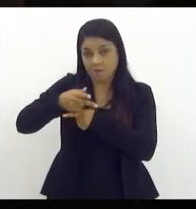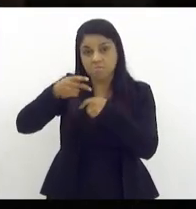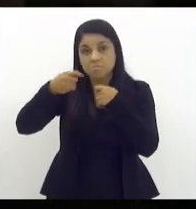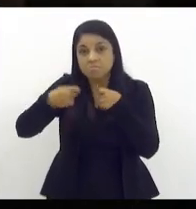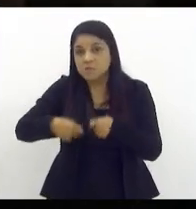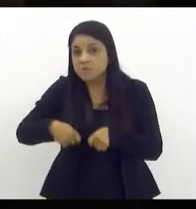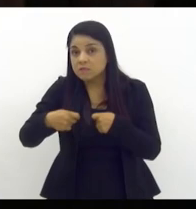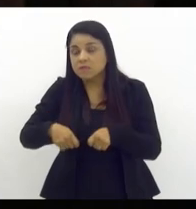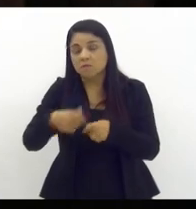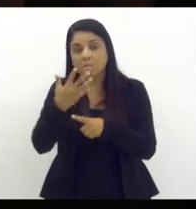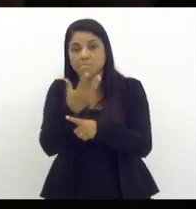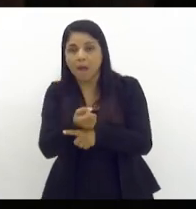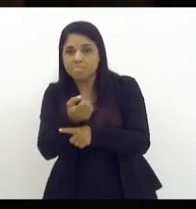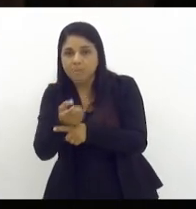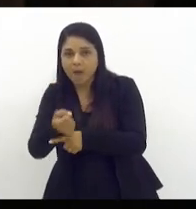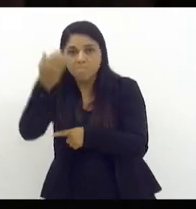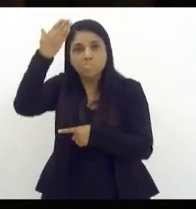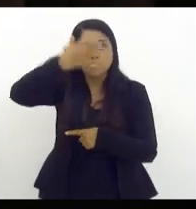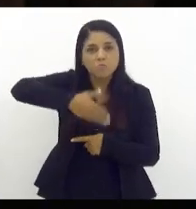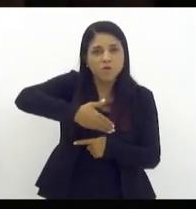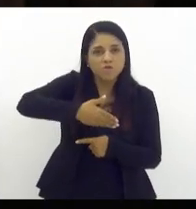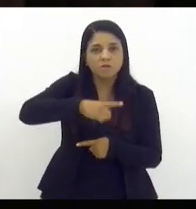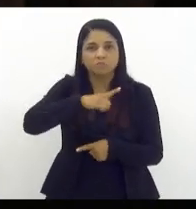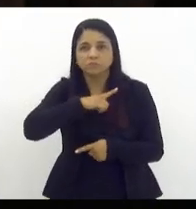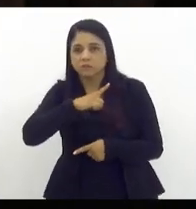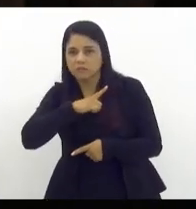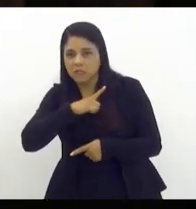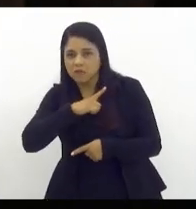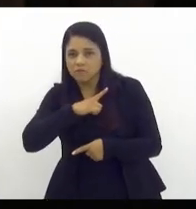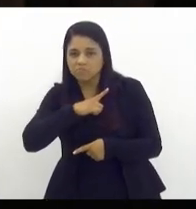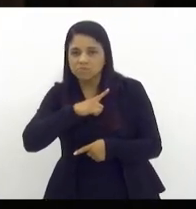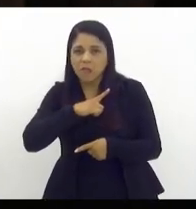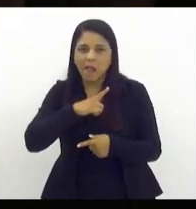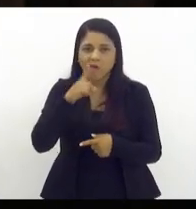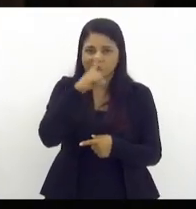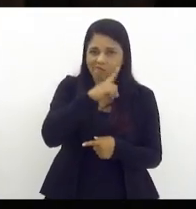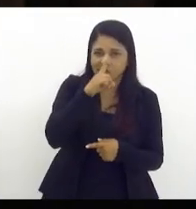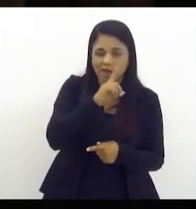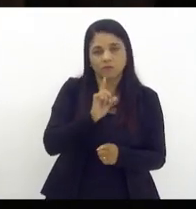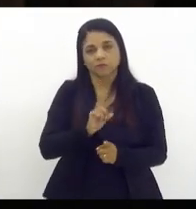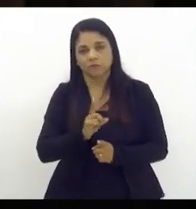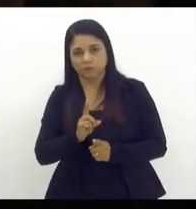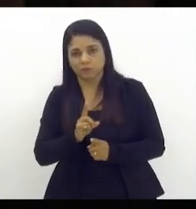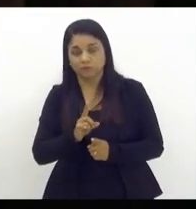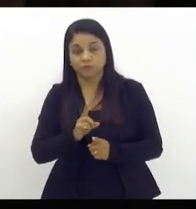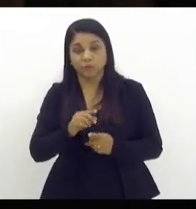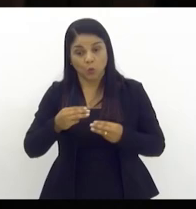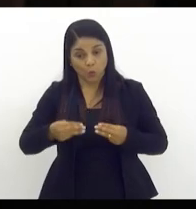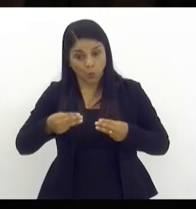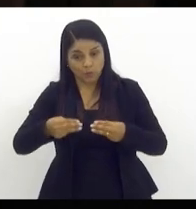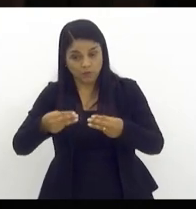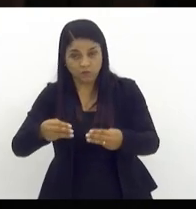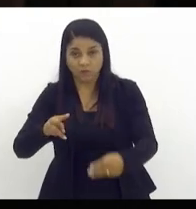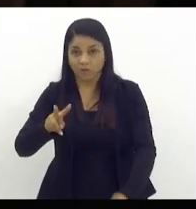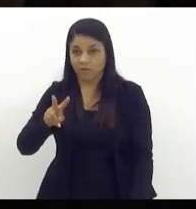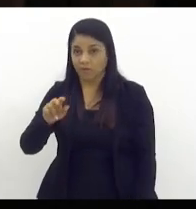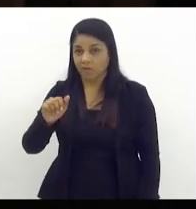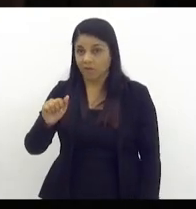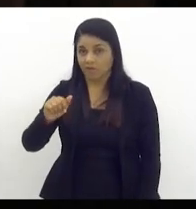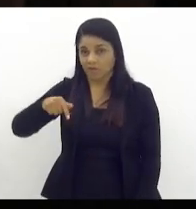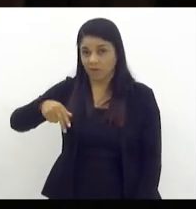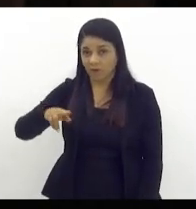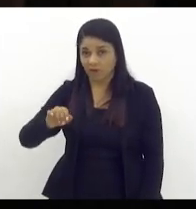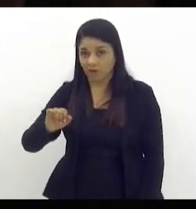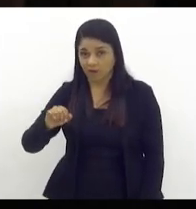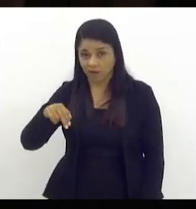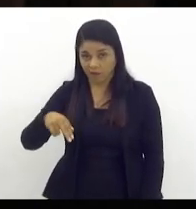necessária para comprovar se houve ou não houve algo incorreto. O ministro Fachin determinou que essa medida fosse tomada.